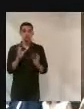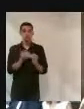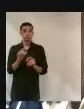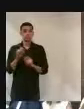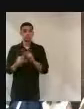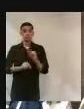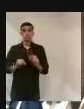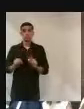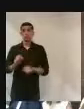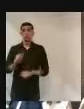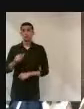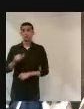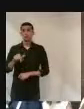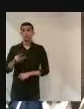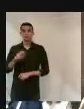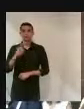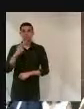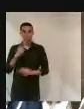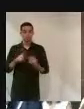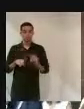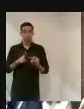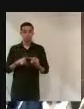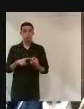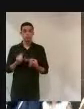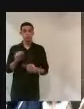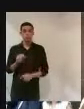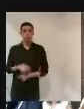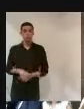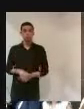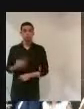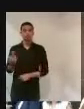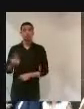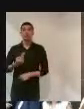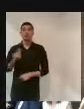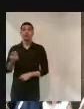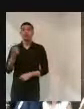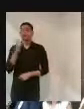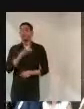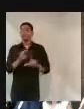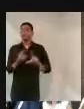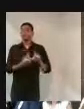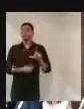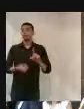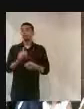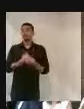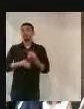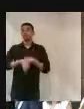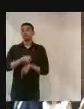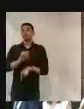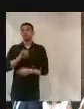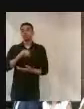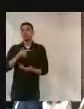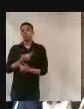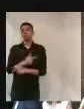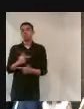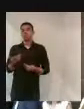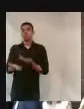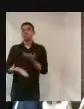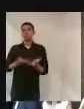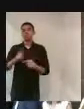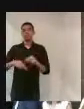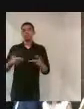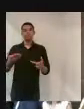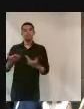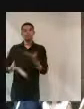também, que não dá para fazer logística reversa no país sem catadores de materiais recicláveis. Desde